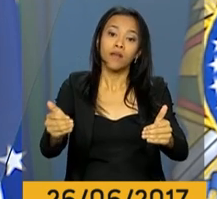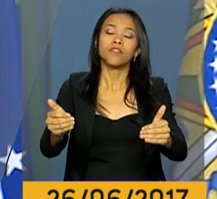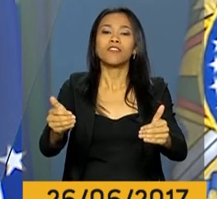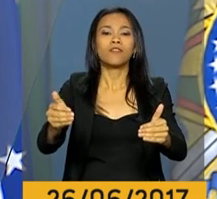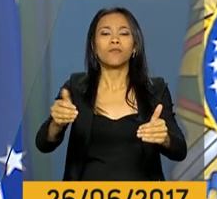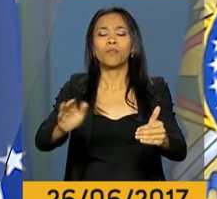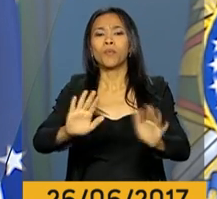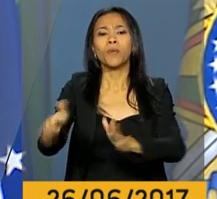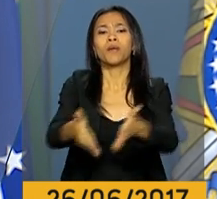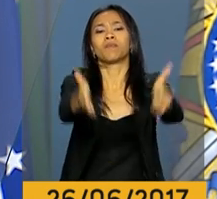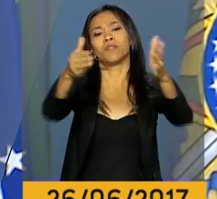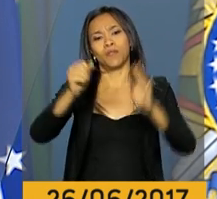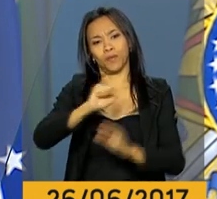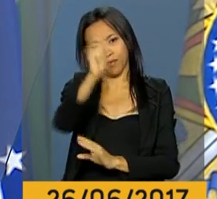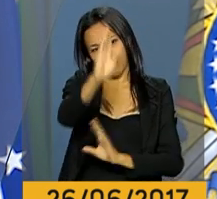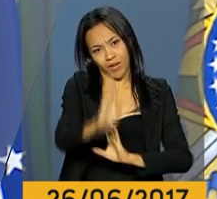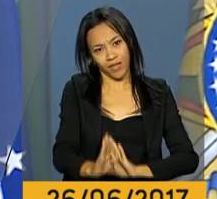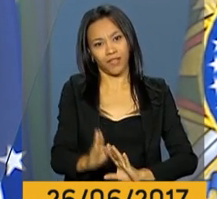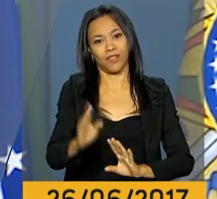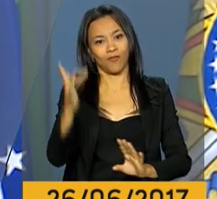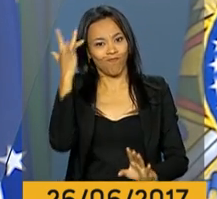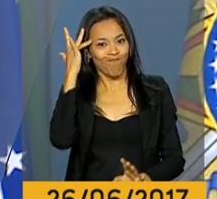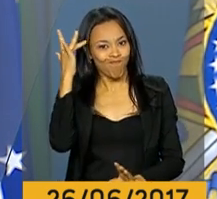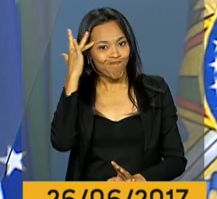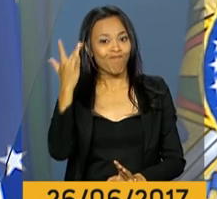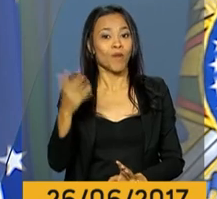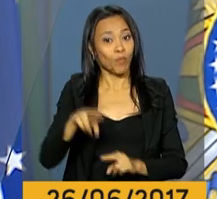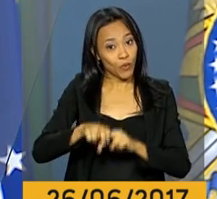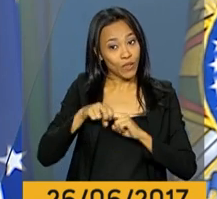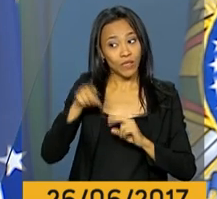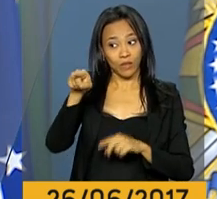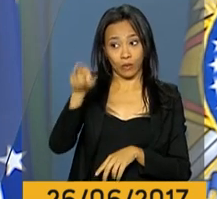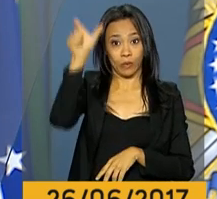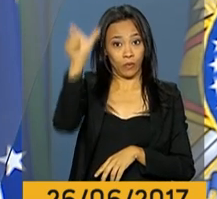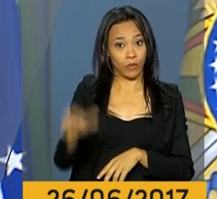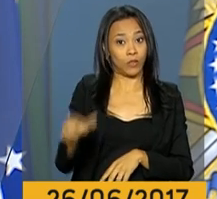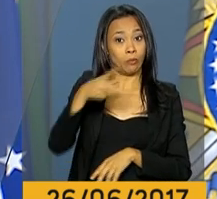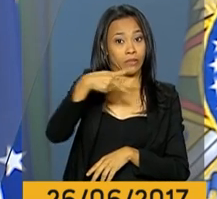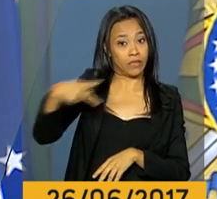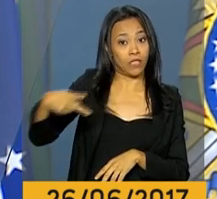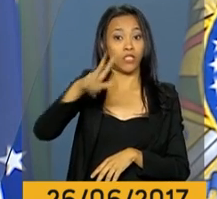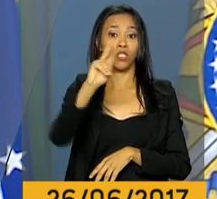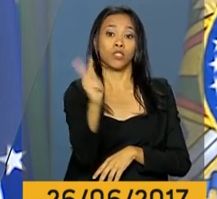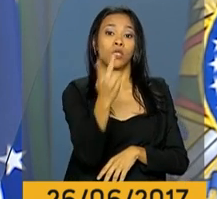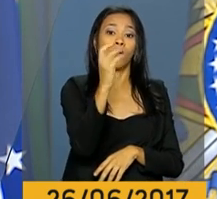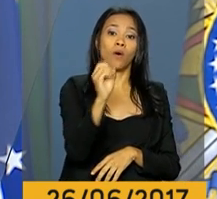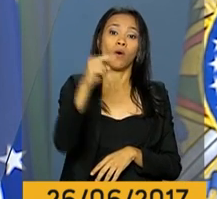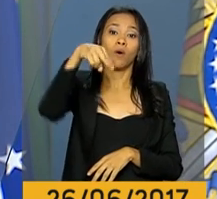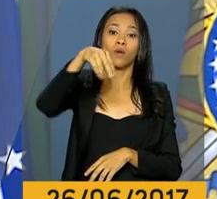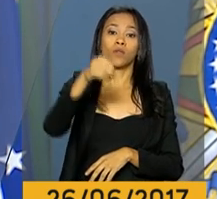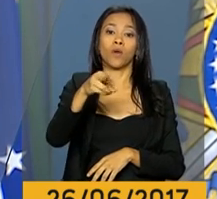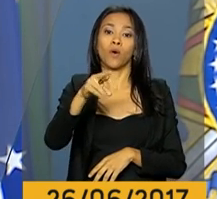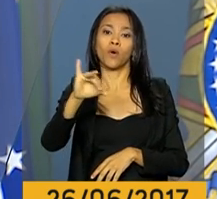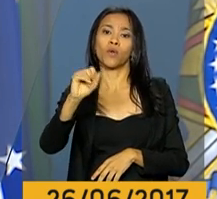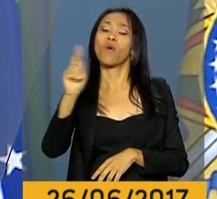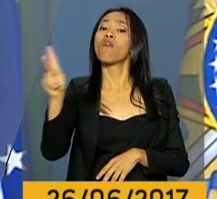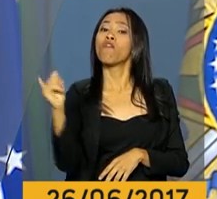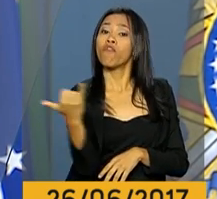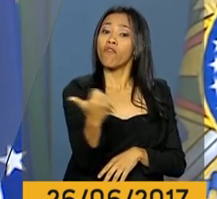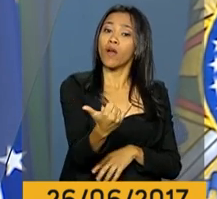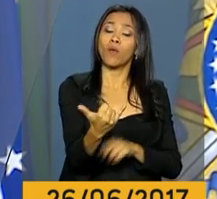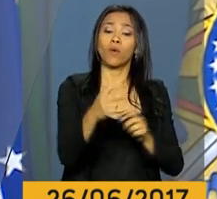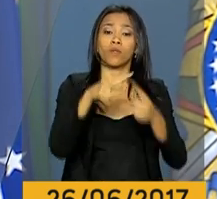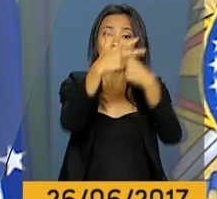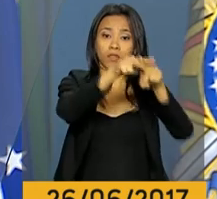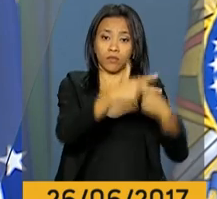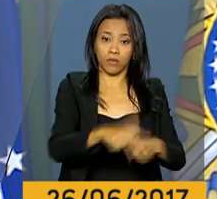moderno não foi sem razão que o presidente Honório mencionou a reforma a modernização da legislação